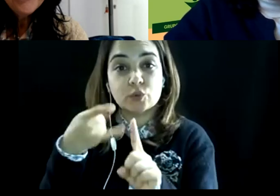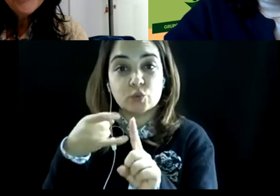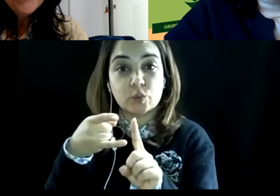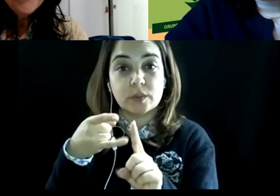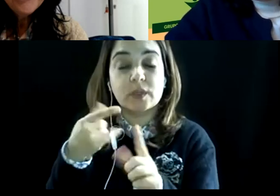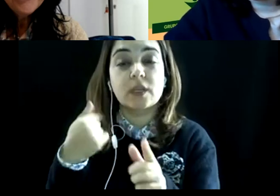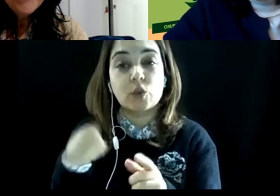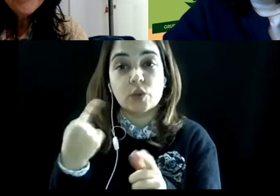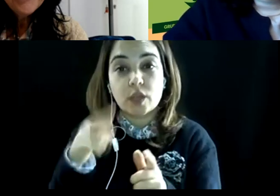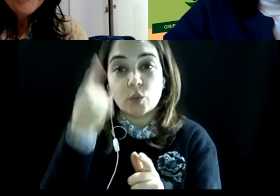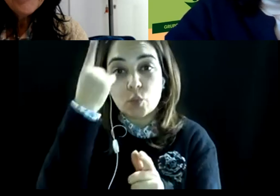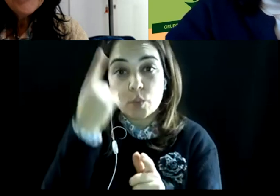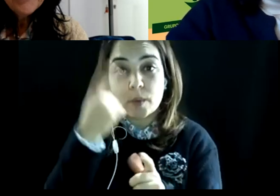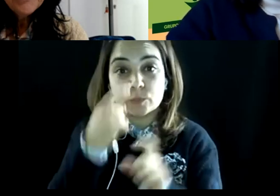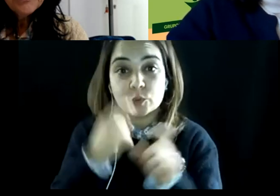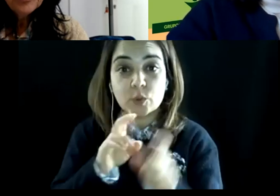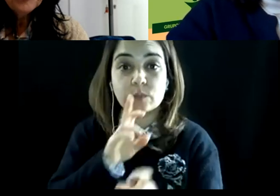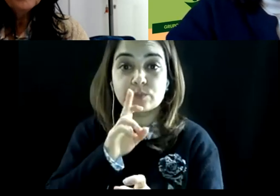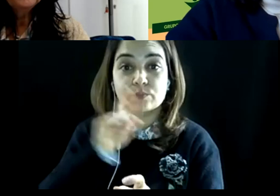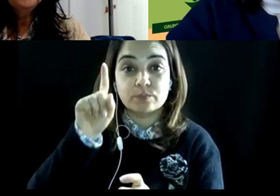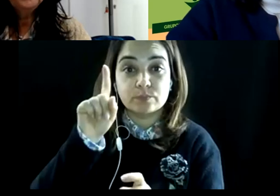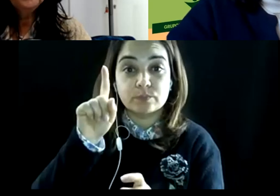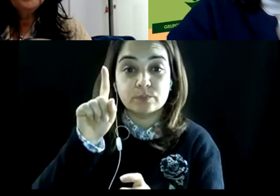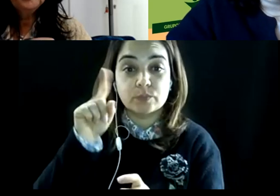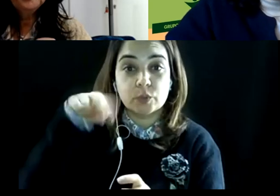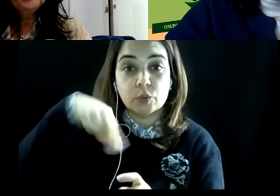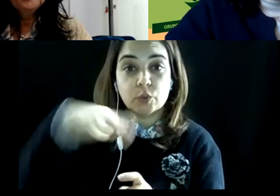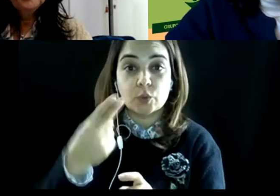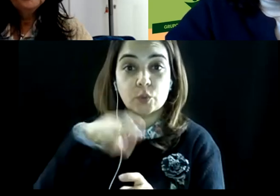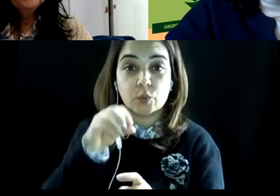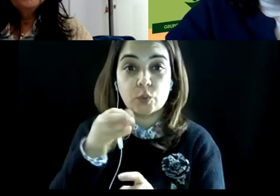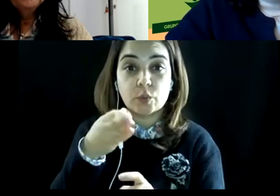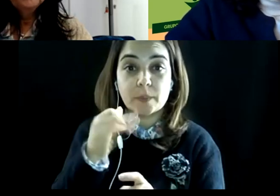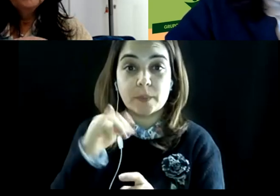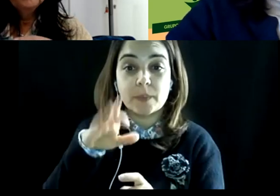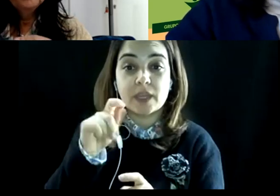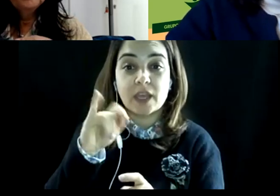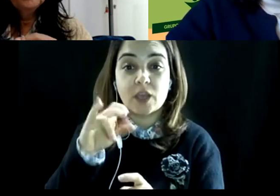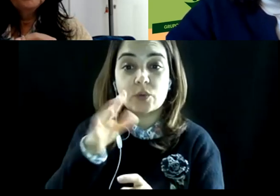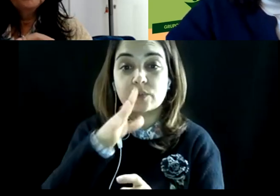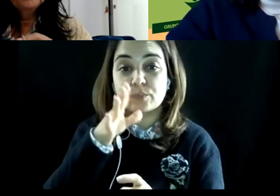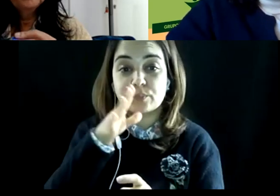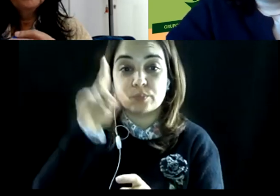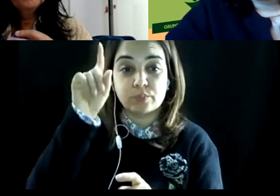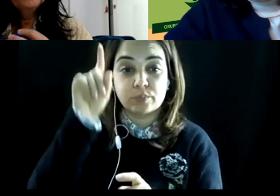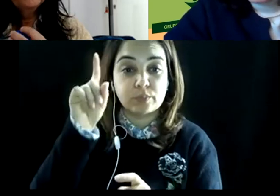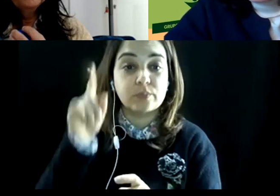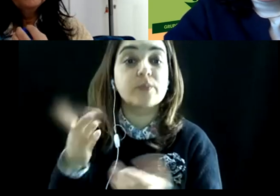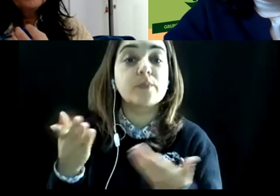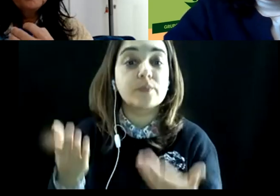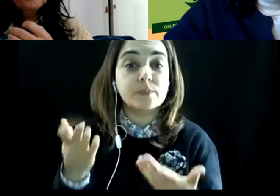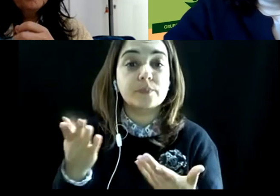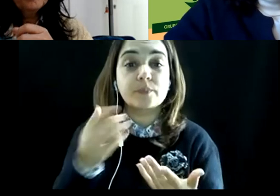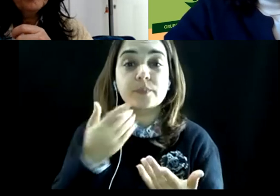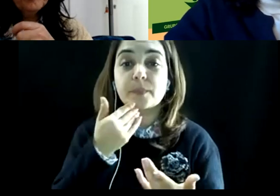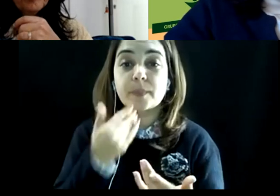uma pessoa inscrita que é o Nuno Pinheiro. Dou então a voz ao Nuno Pinheiro,